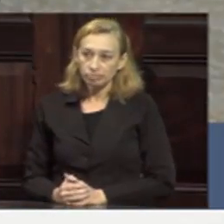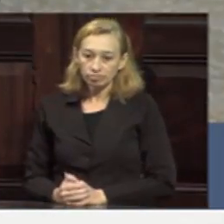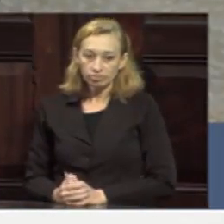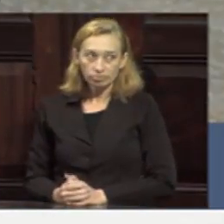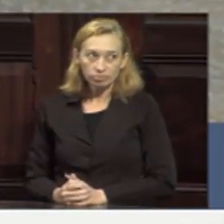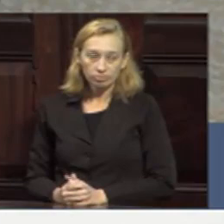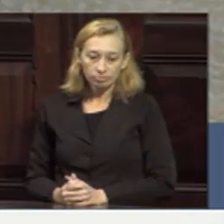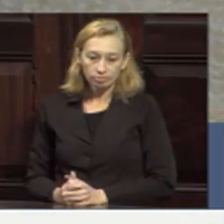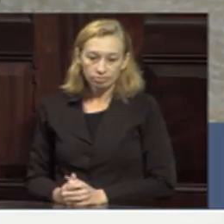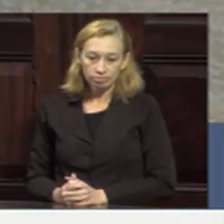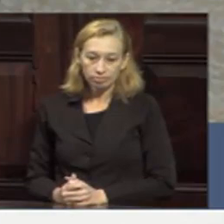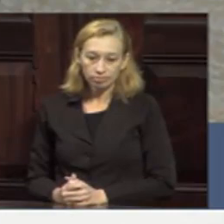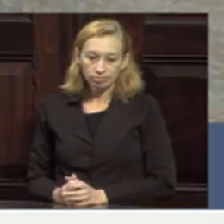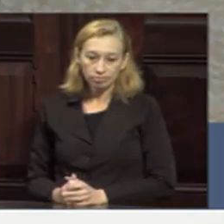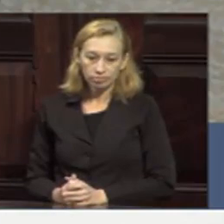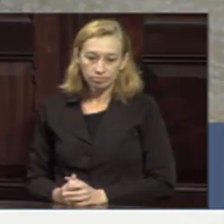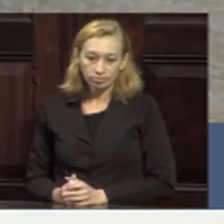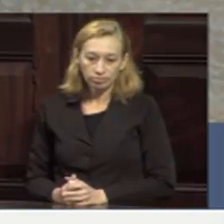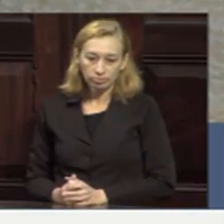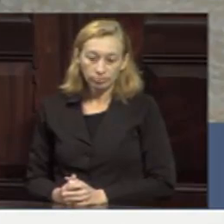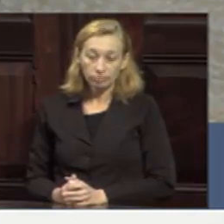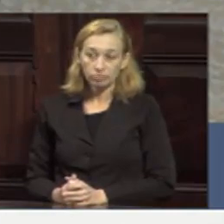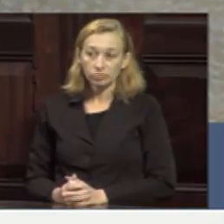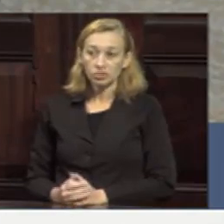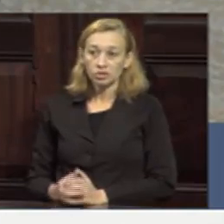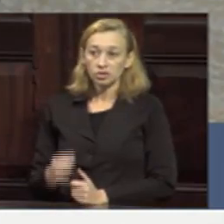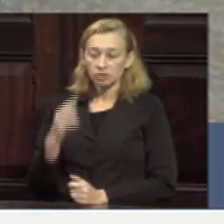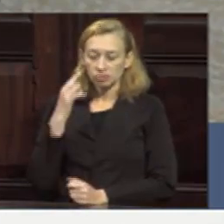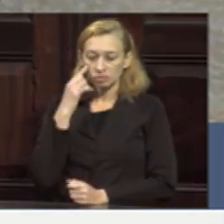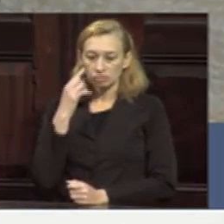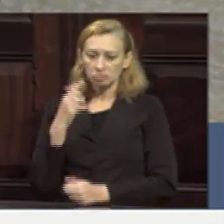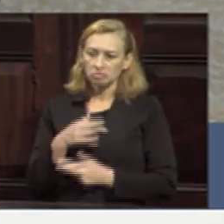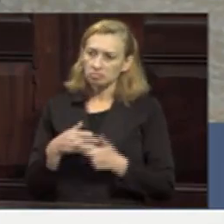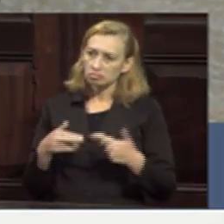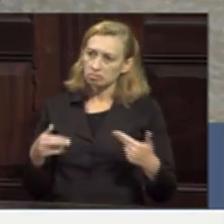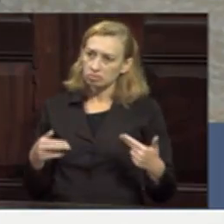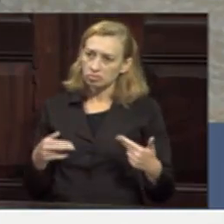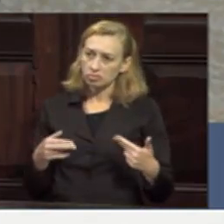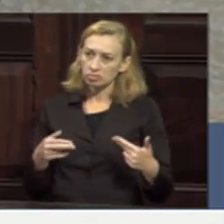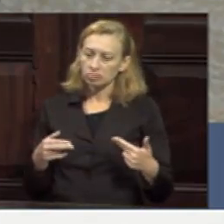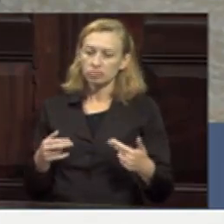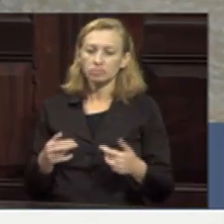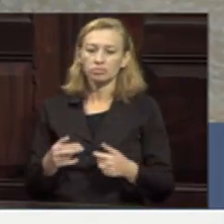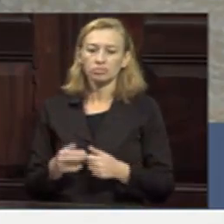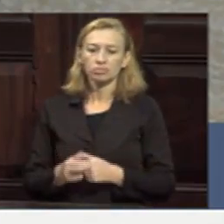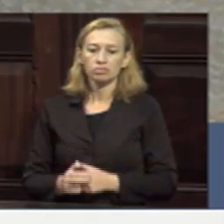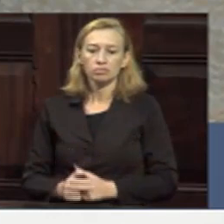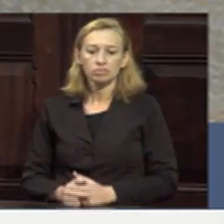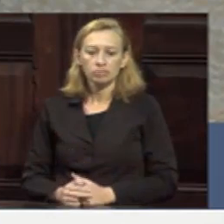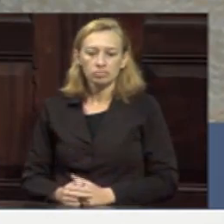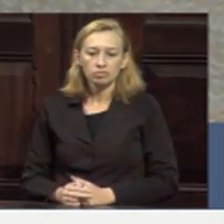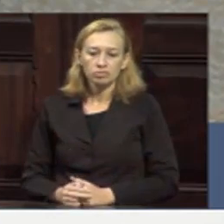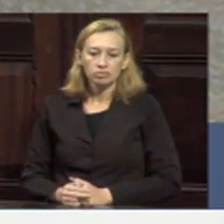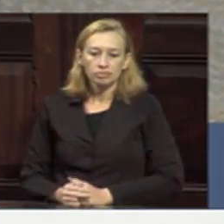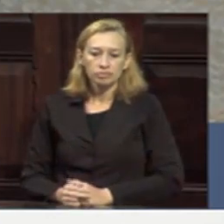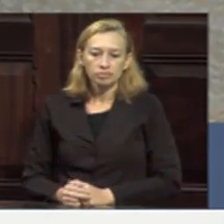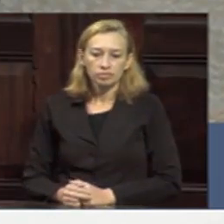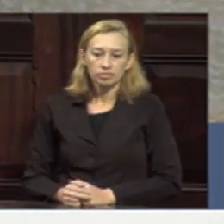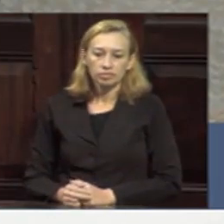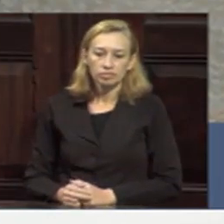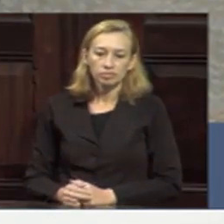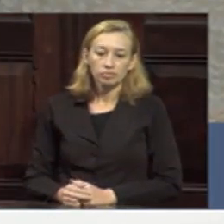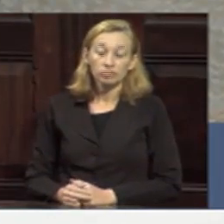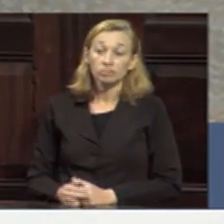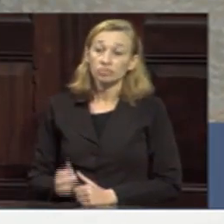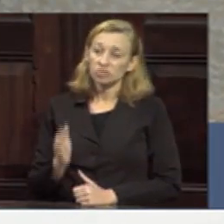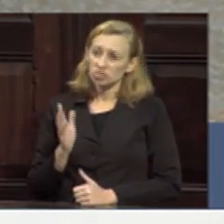eu ouvi poucos discursos, mas alguns enfáticos já dando um caminho para a